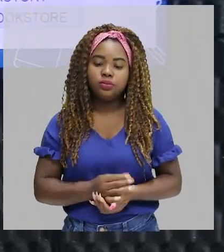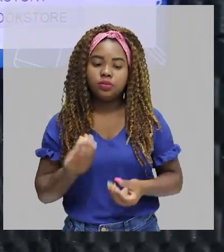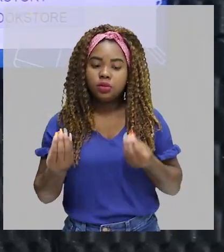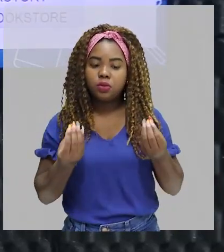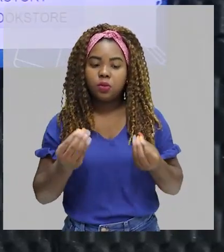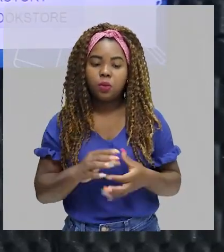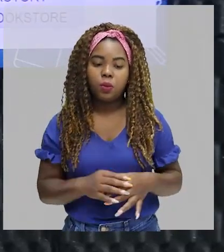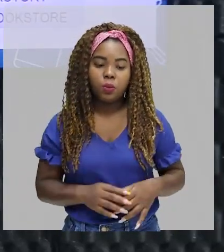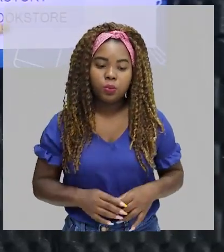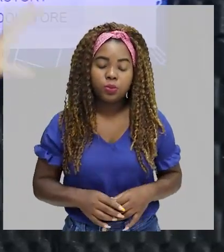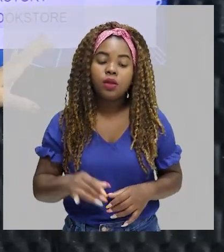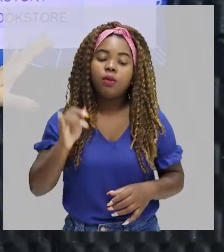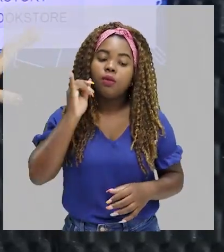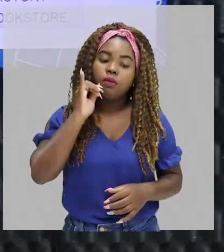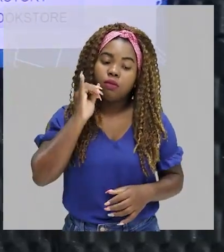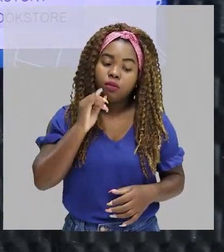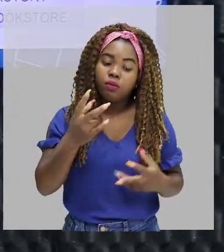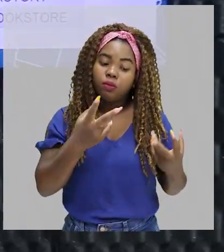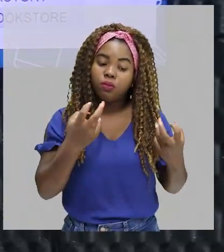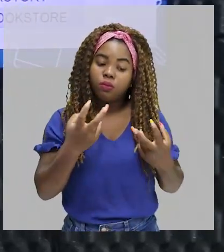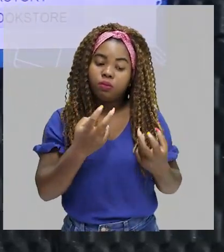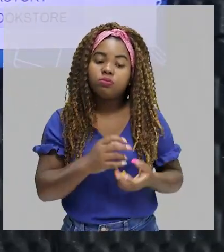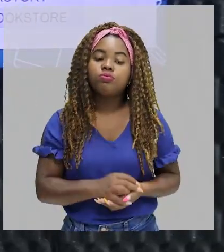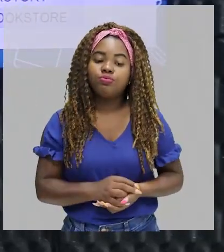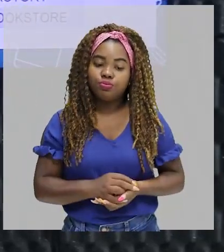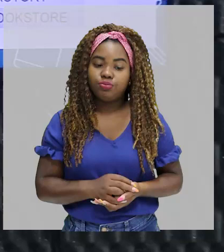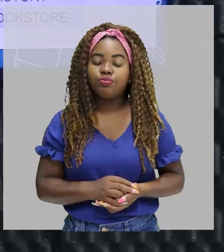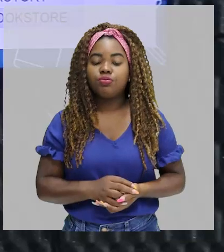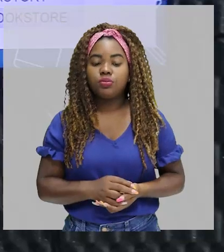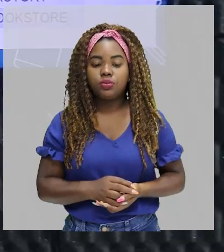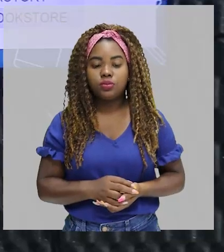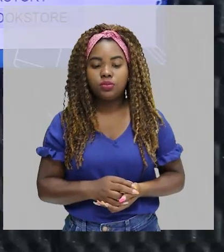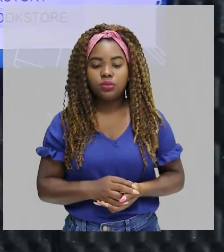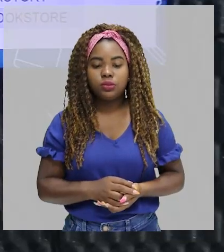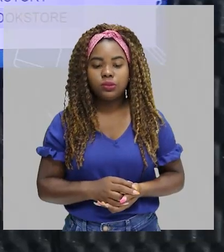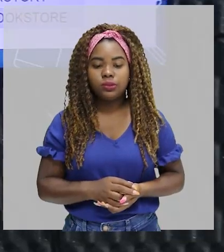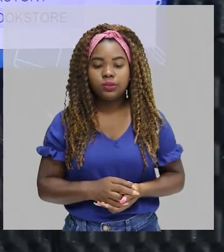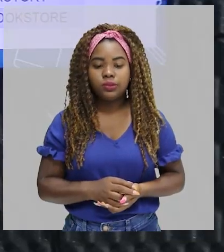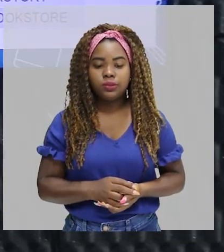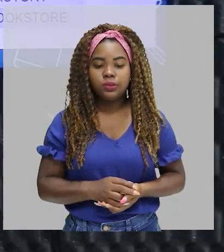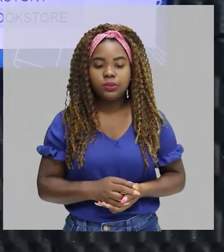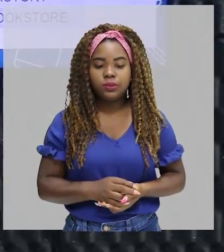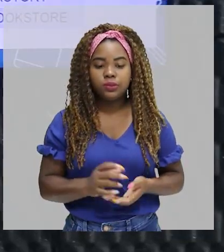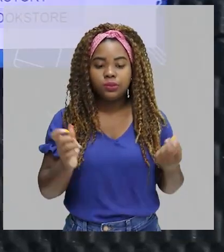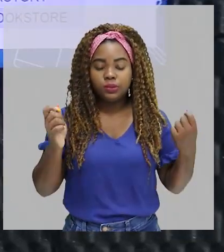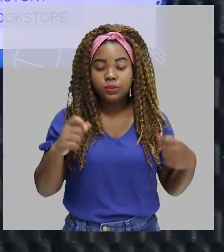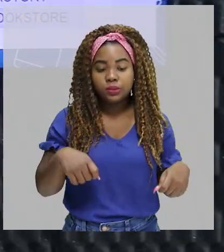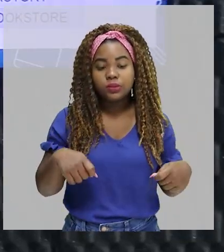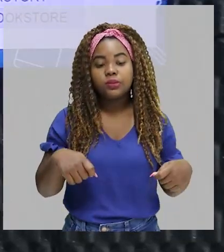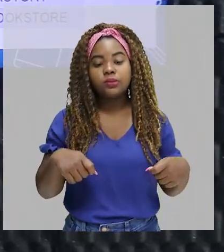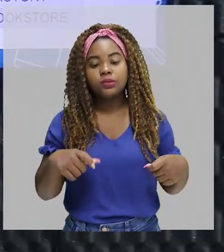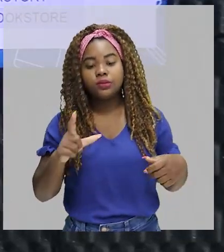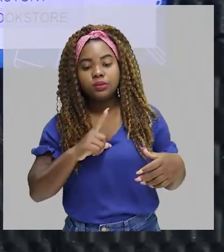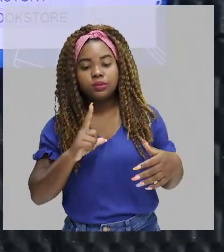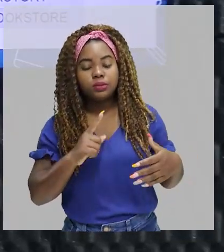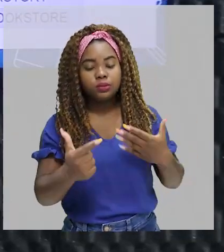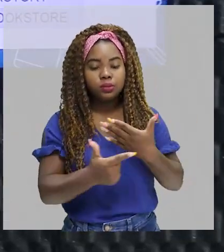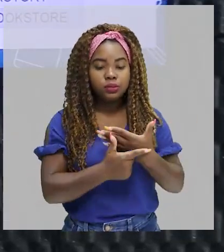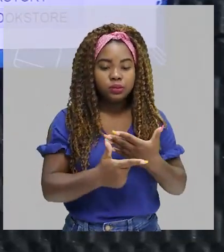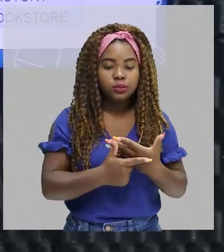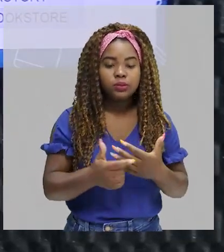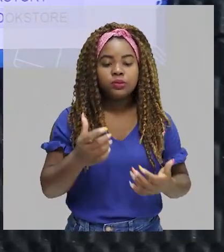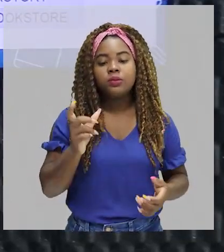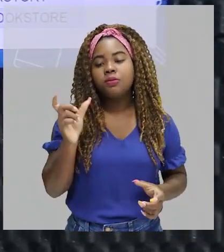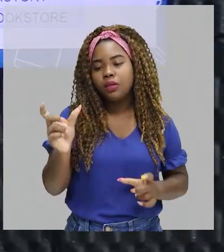Então, são exemplos que vocês vão observando, que vocês vão perceber que podem desempenhar essa função de palavra